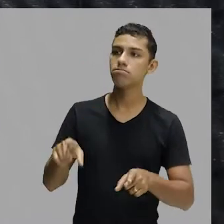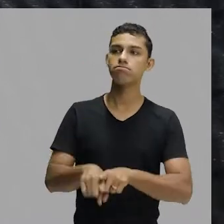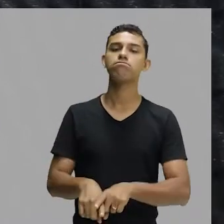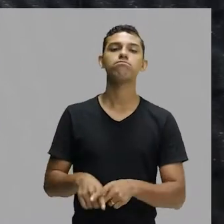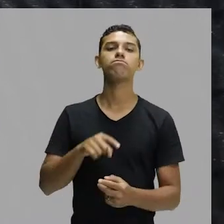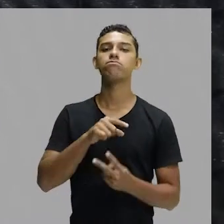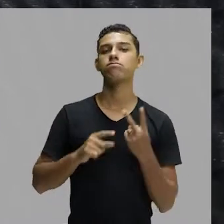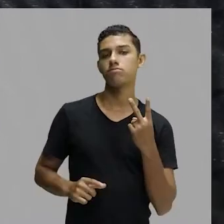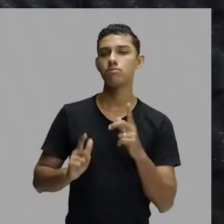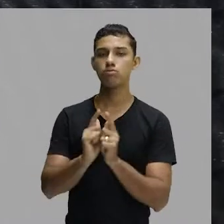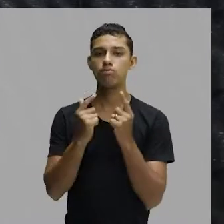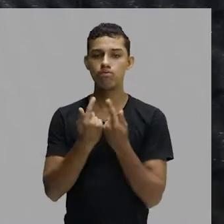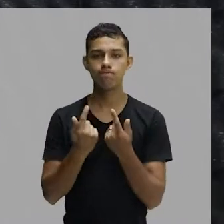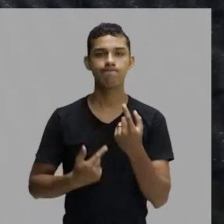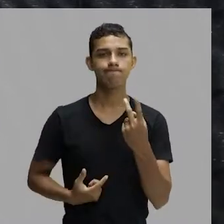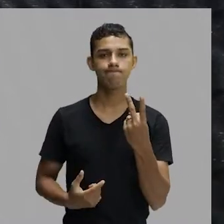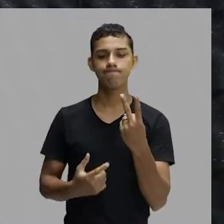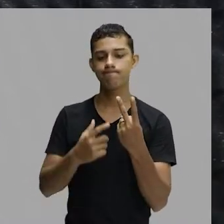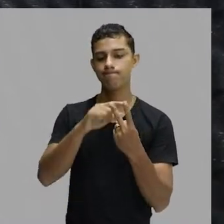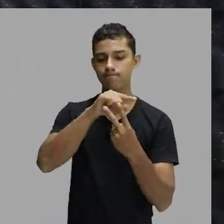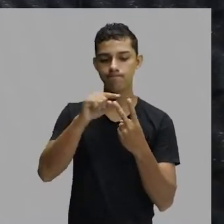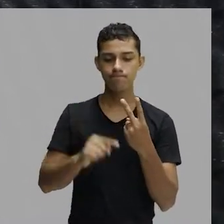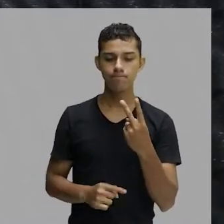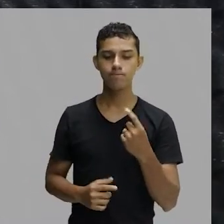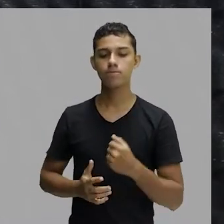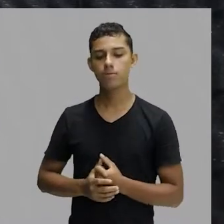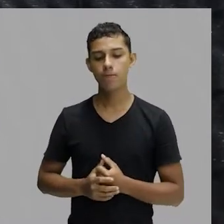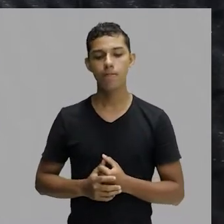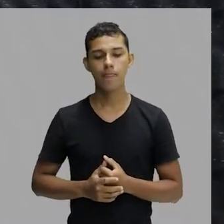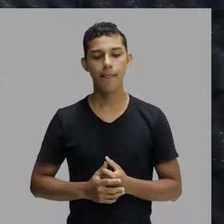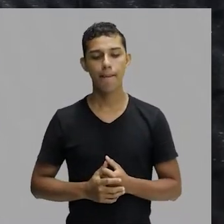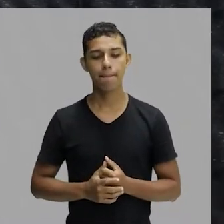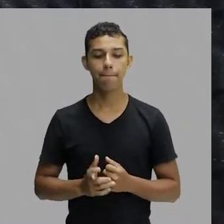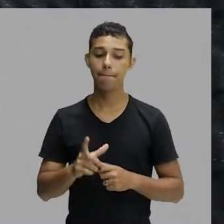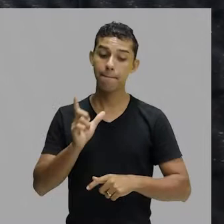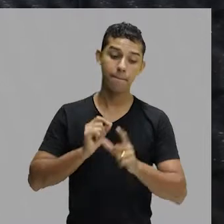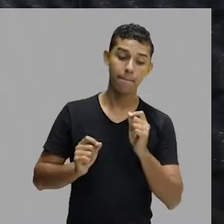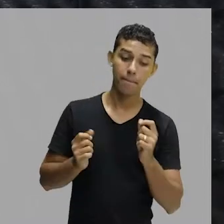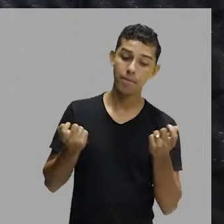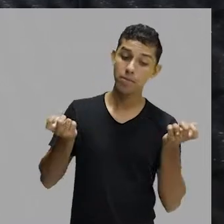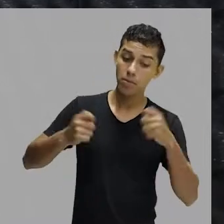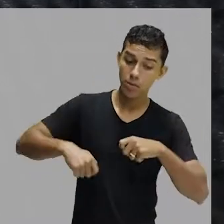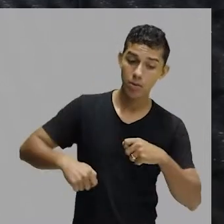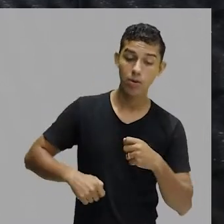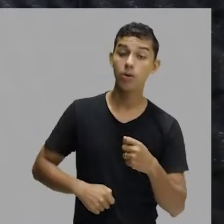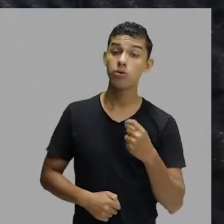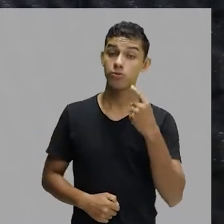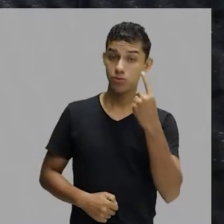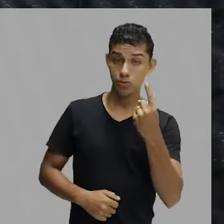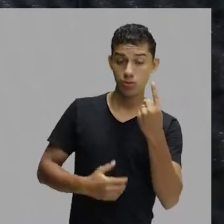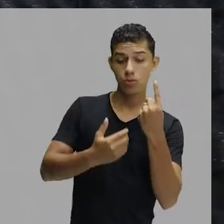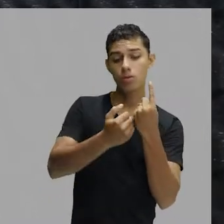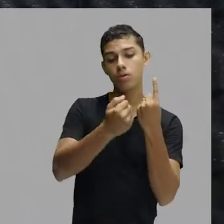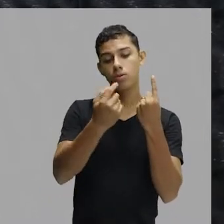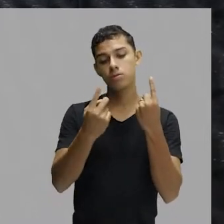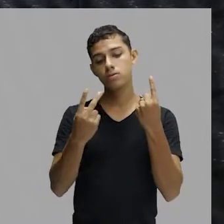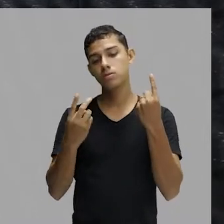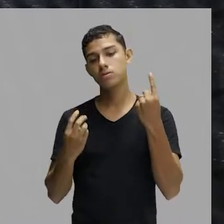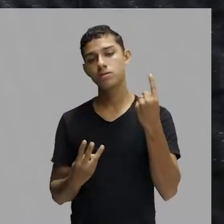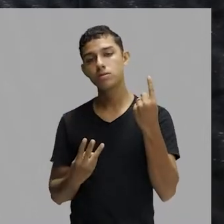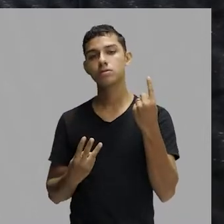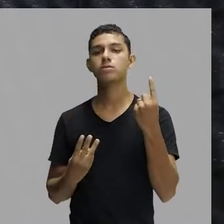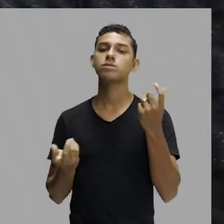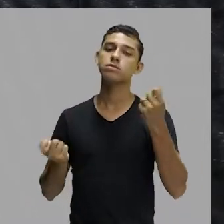grupos hidroxilas, certo? Aí eu vou definir um como carbono 1 e vou ver o